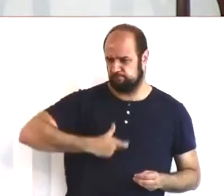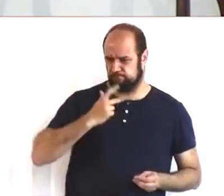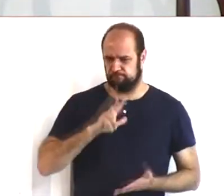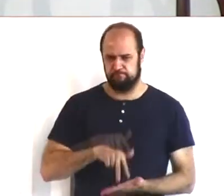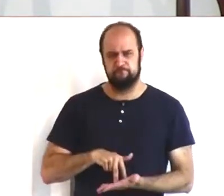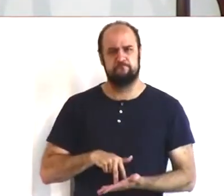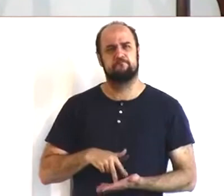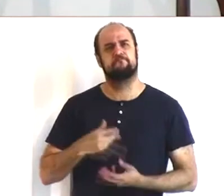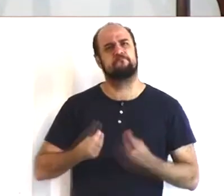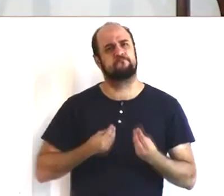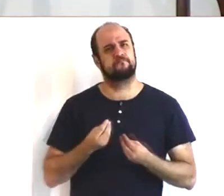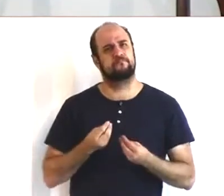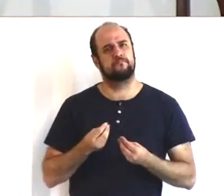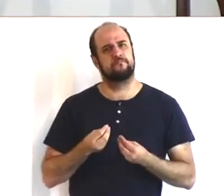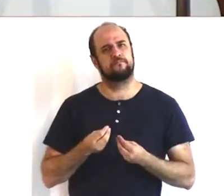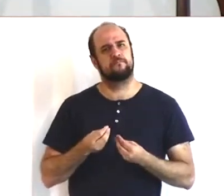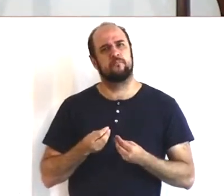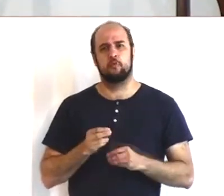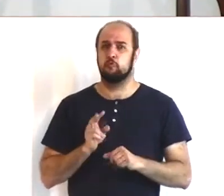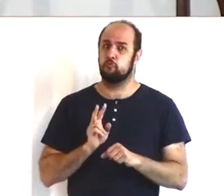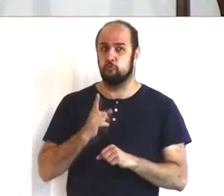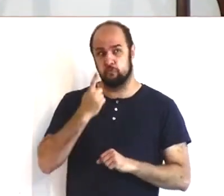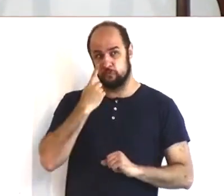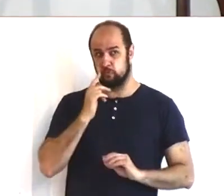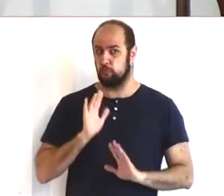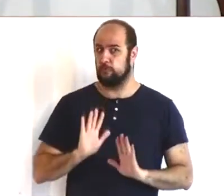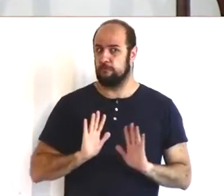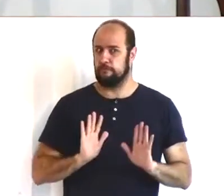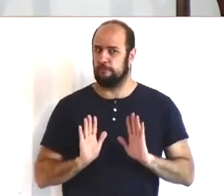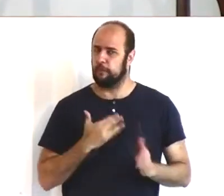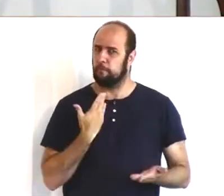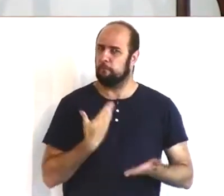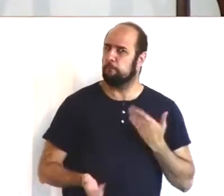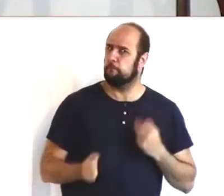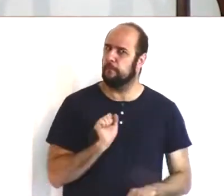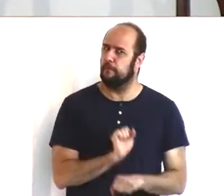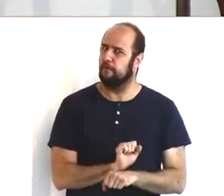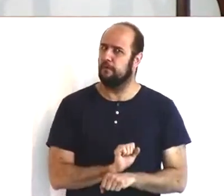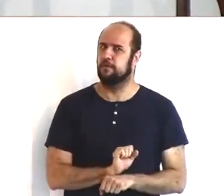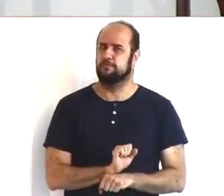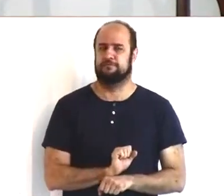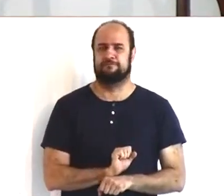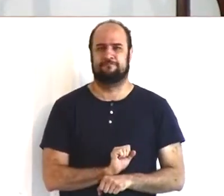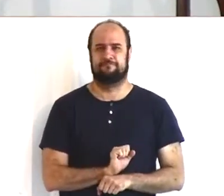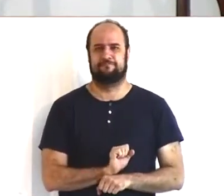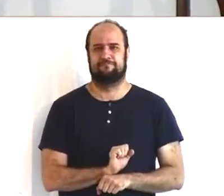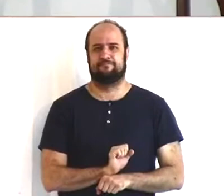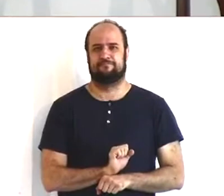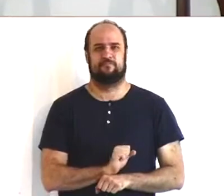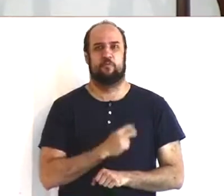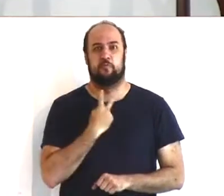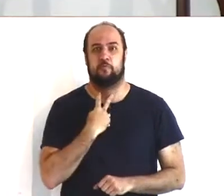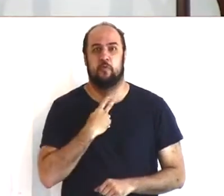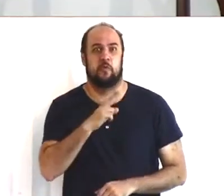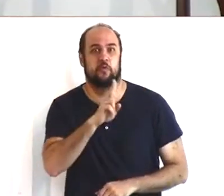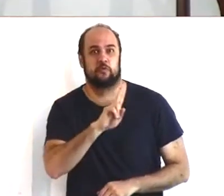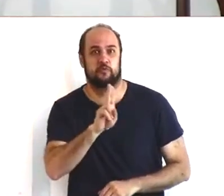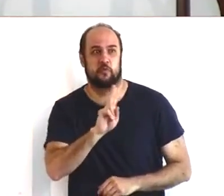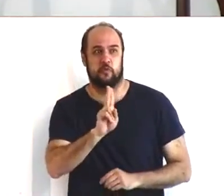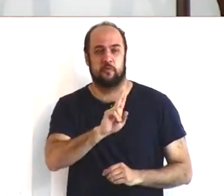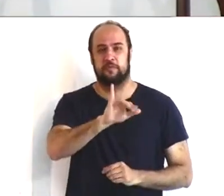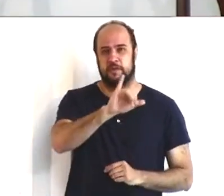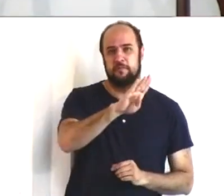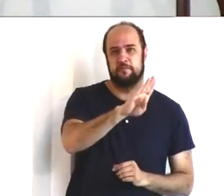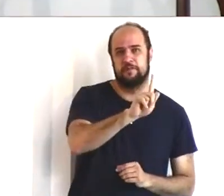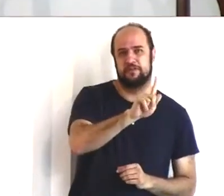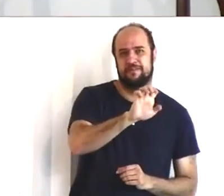correta, cuidado com a perda da esperança. Teu nome não pode estar lá no IBGE como um ateu daqui